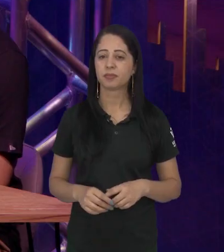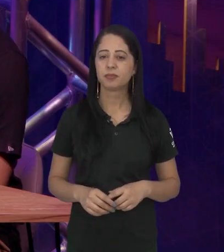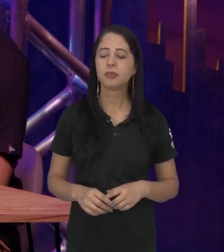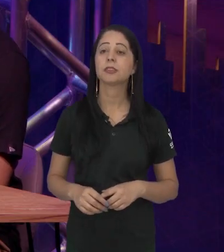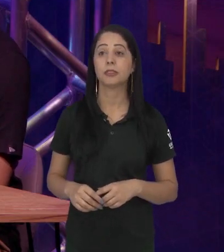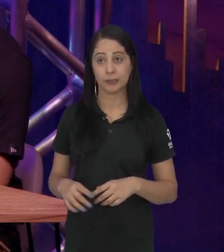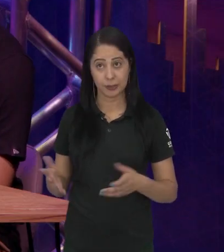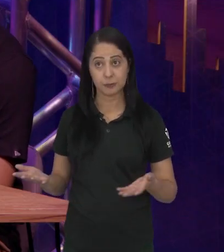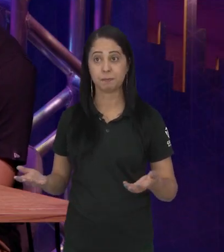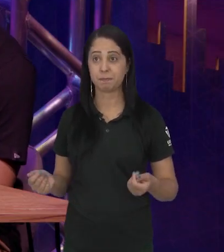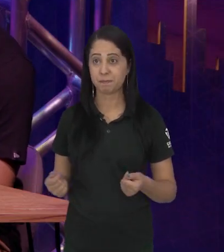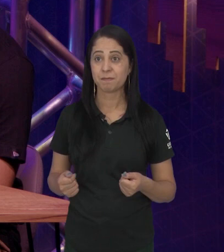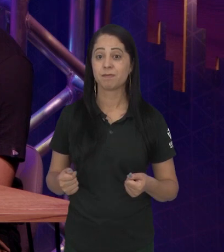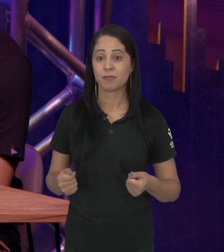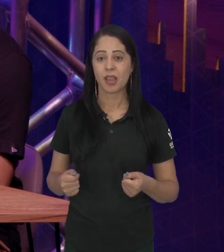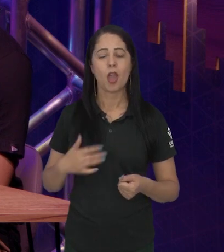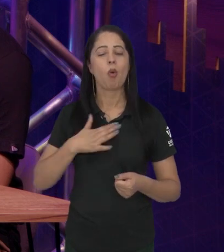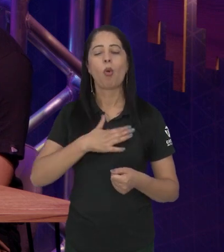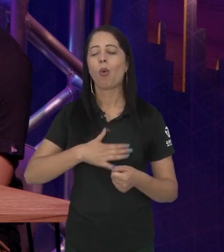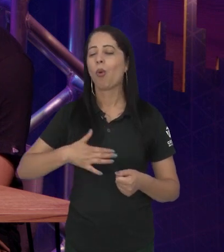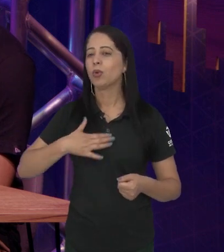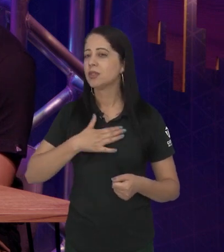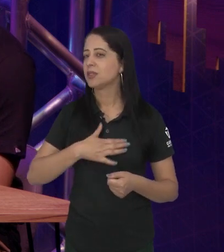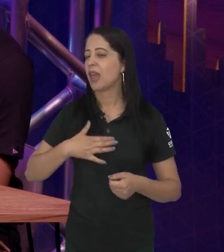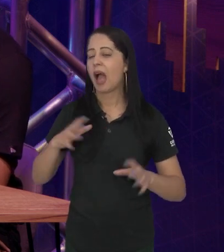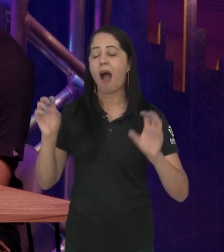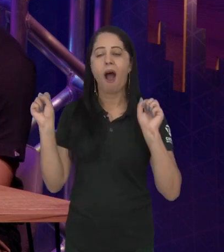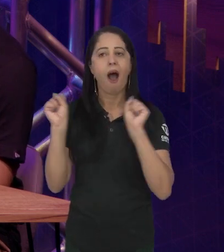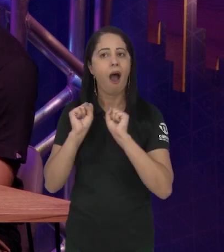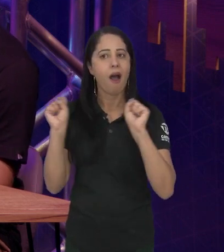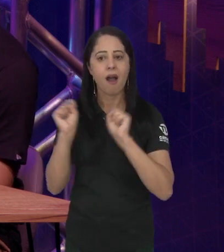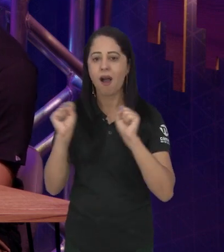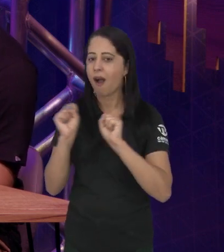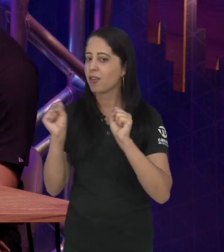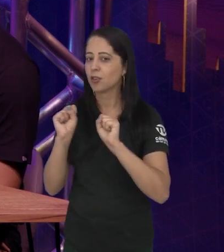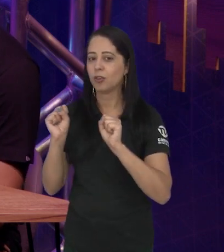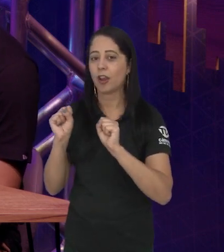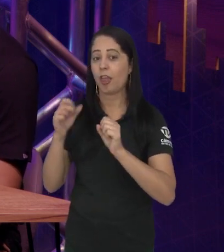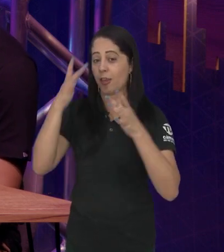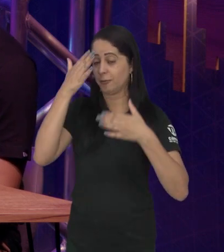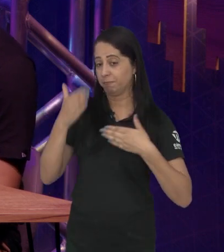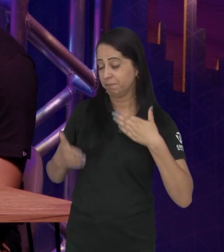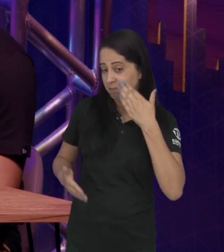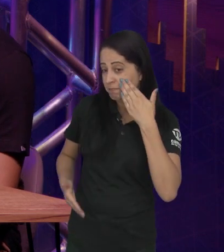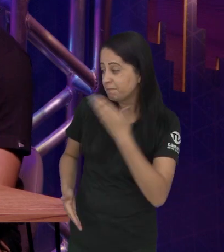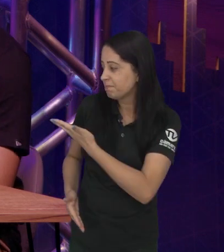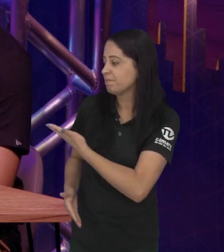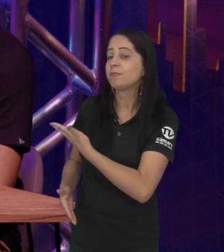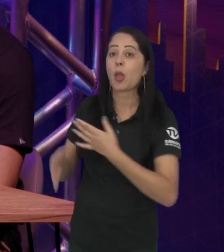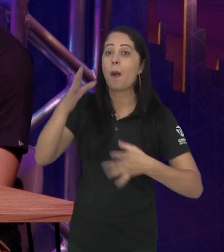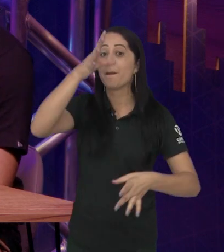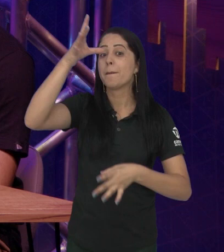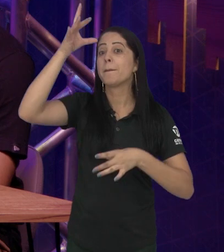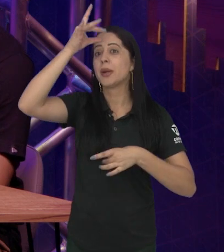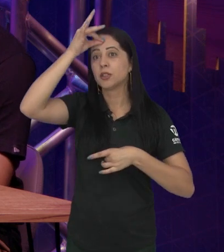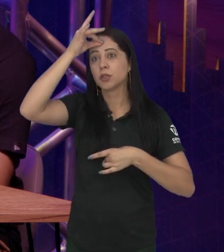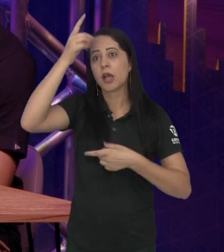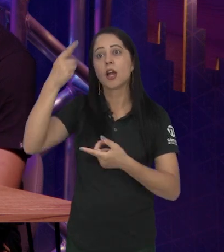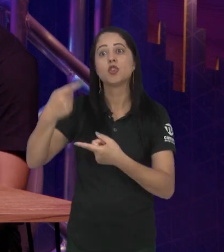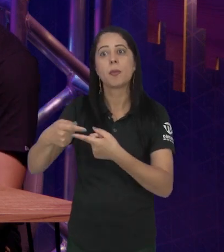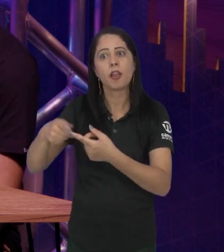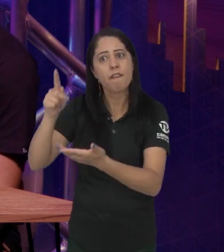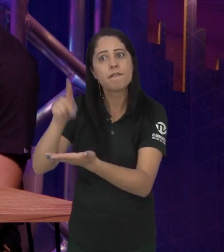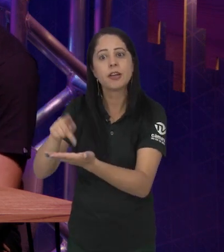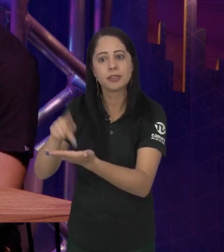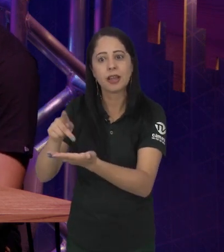acho legal é que eu gostei demais da interpretação do Waymond, né, desse personagem.